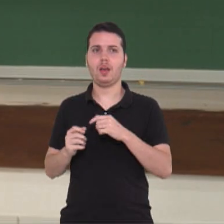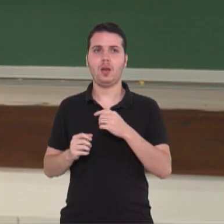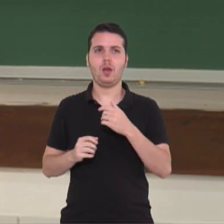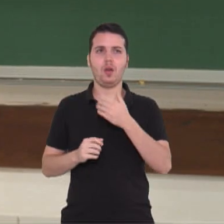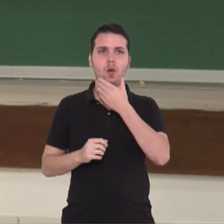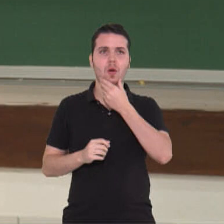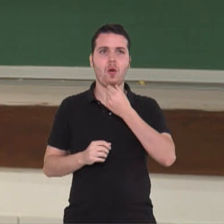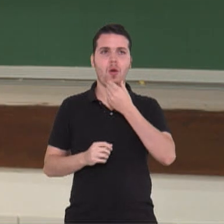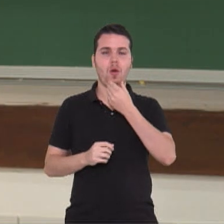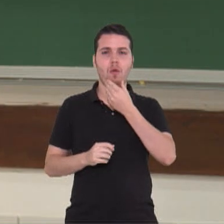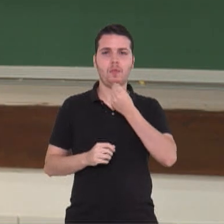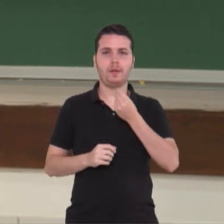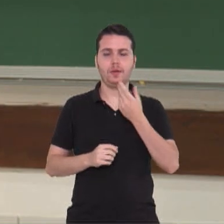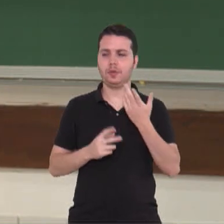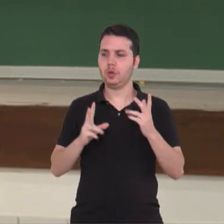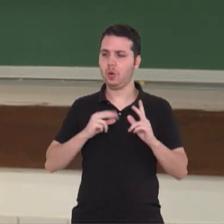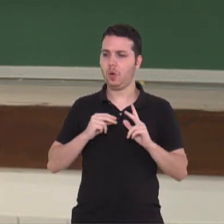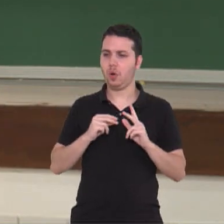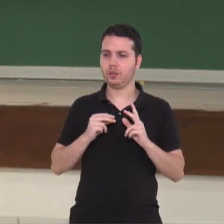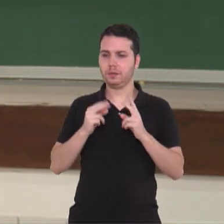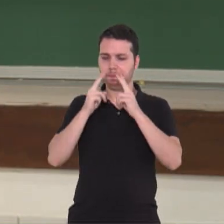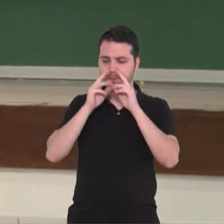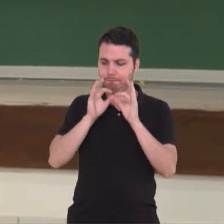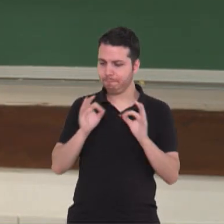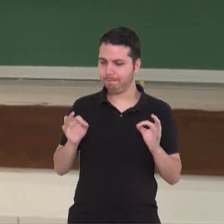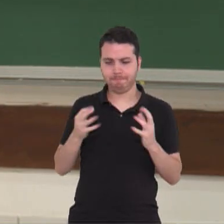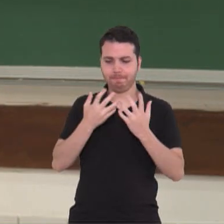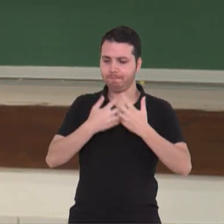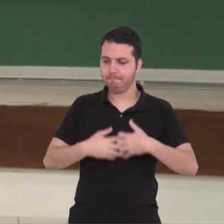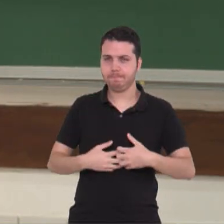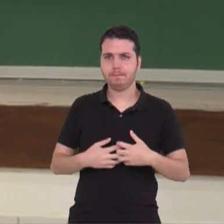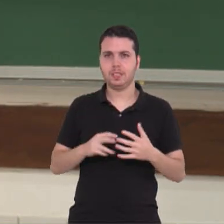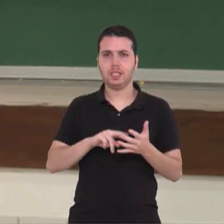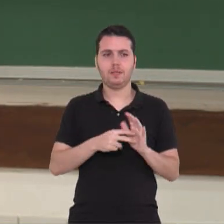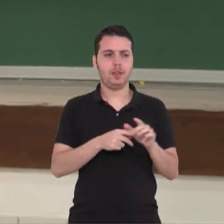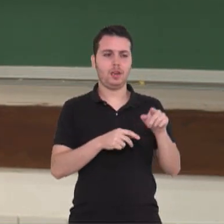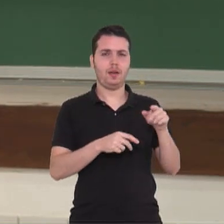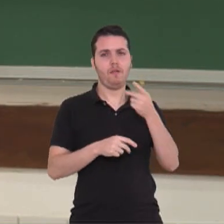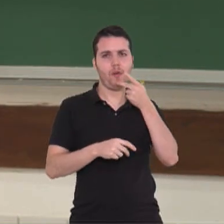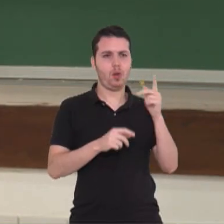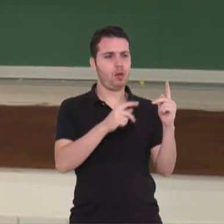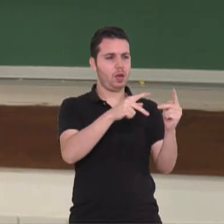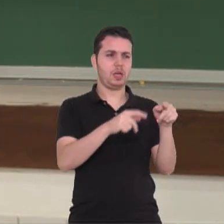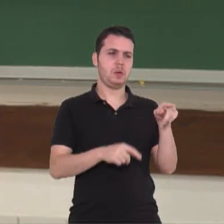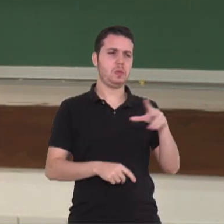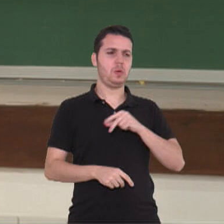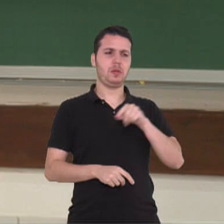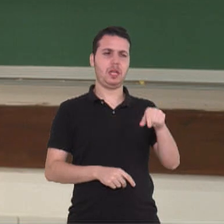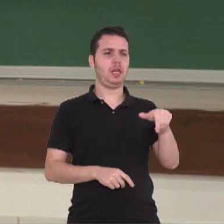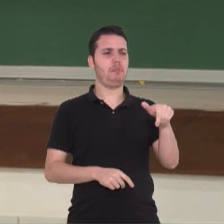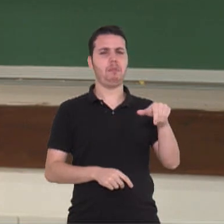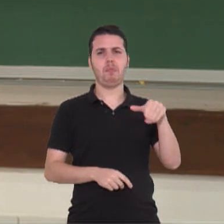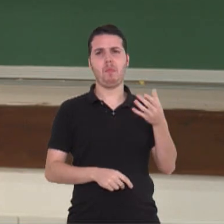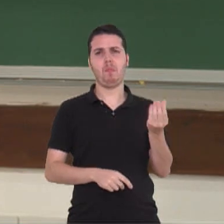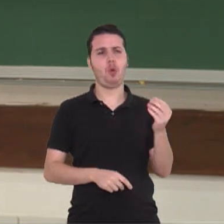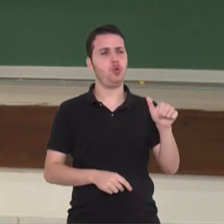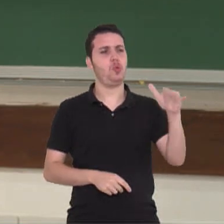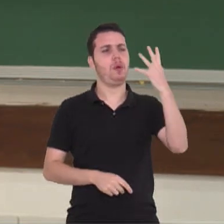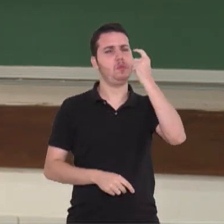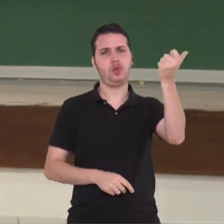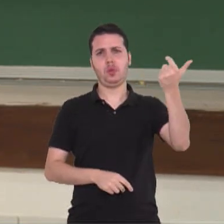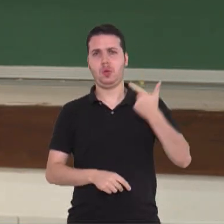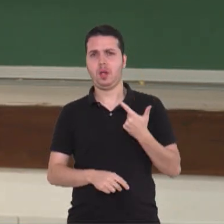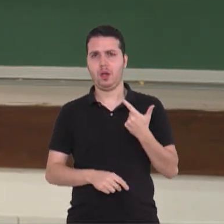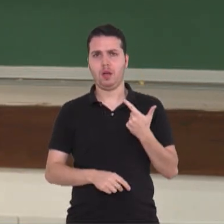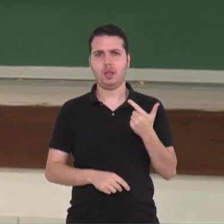funciona? Porque ele falou, ela é muita areia, eu sou humilde, né? Ela é muita coisa para mim, ela é muito bonita para mim.